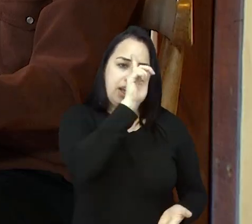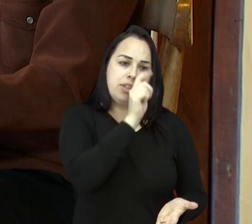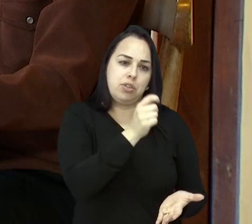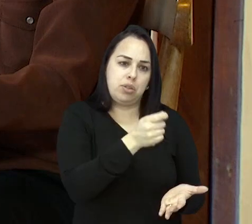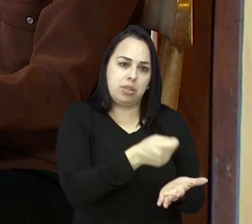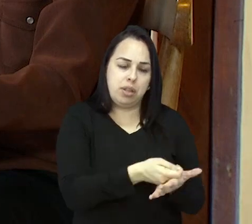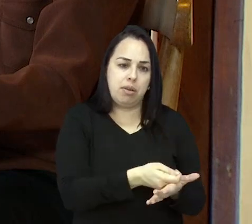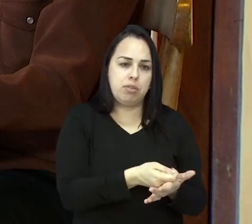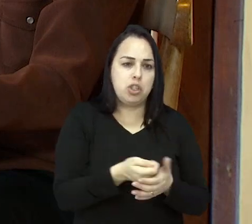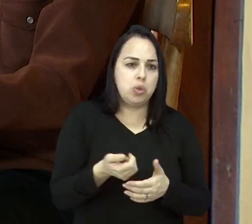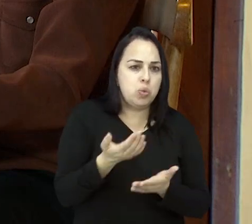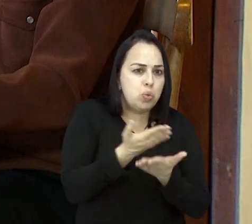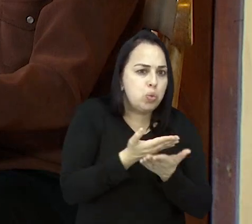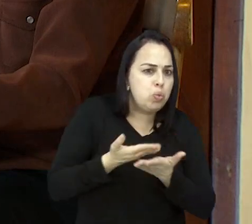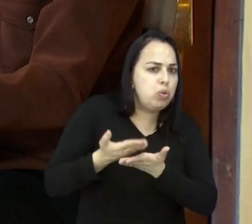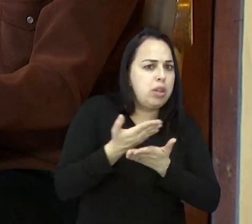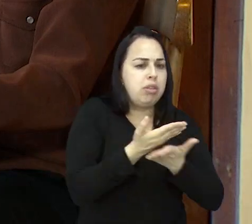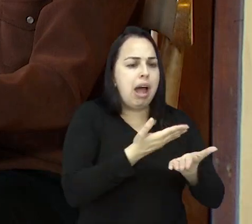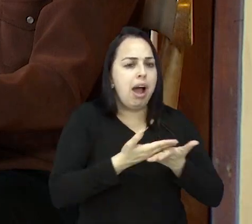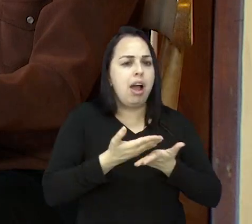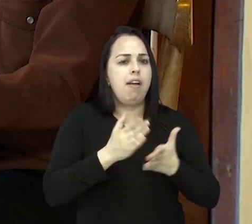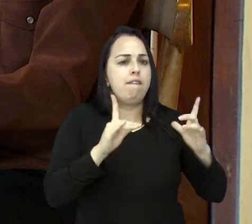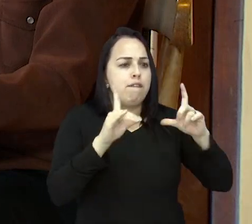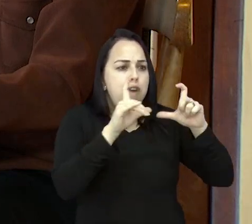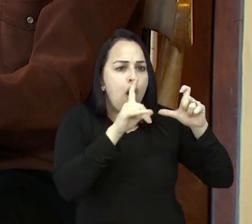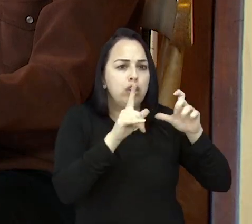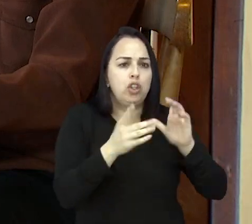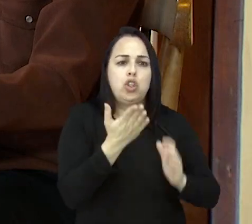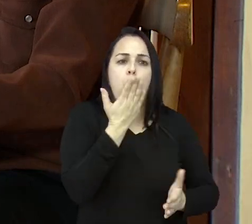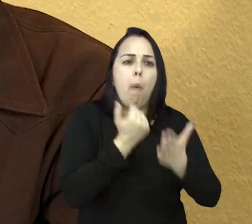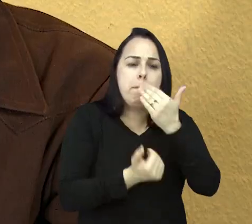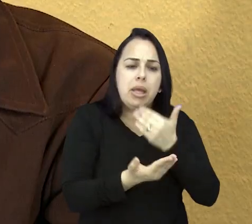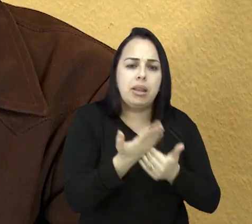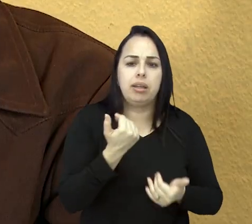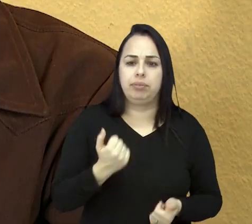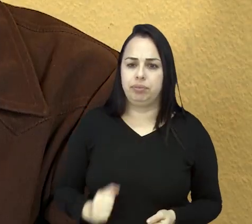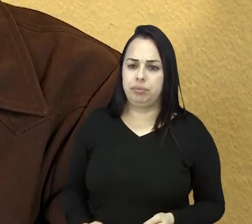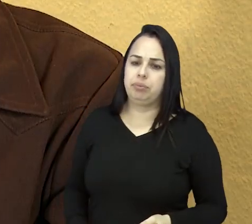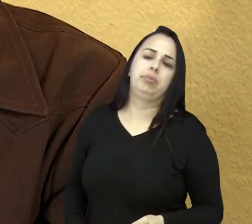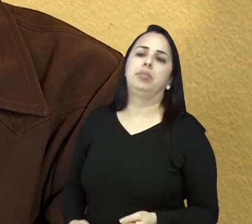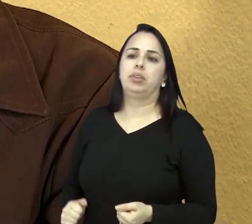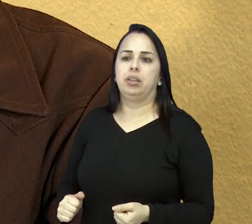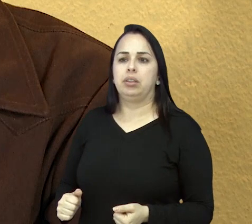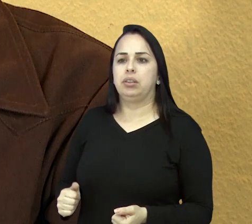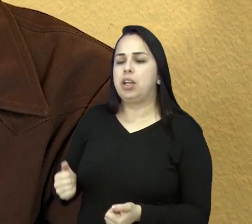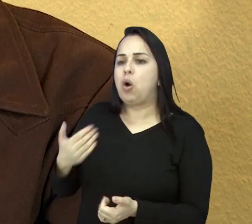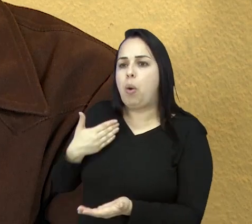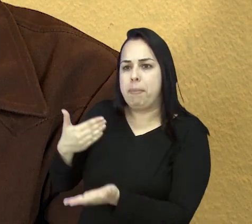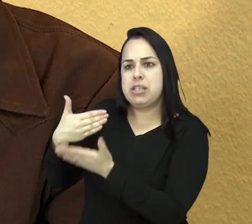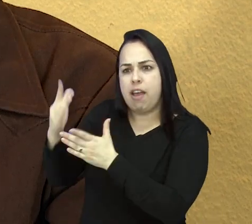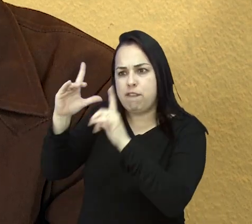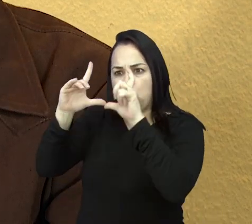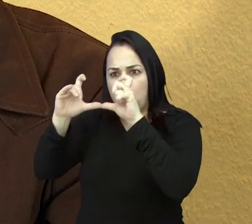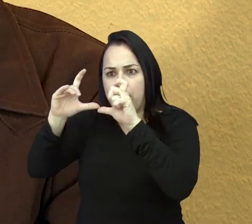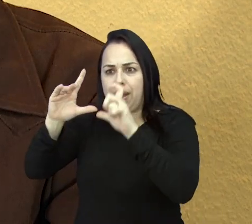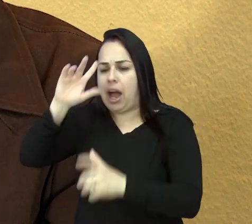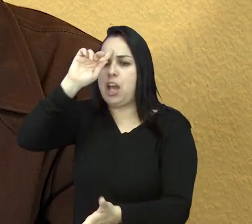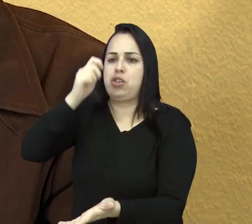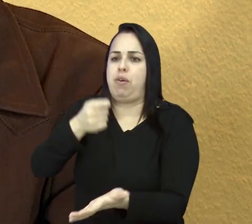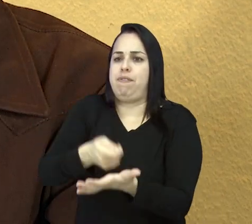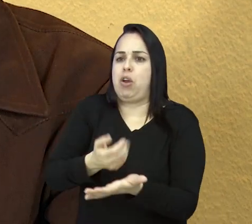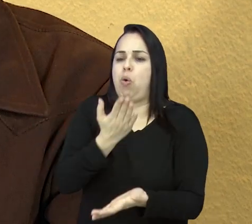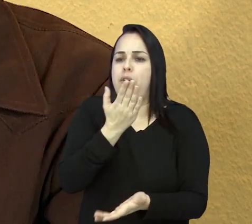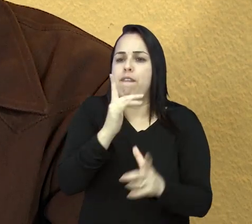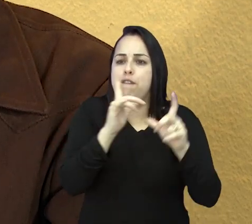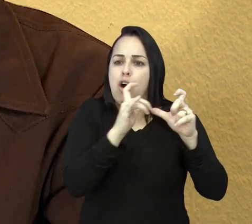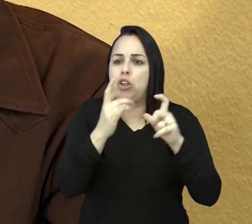você resolveu fazer a especialização em fotografia gastronômica? Foi logo que eu comecei a fotografia mesmo.